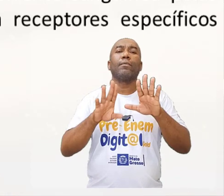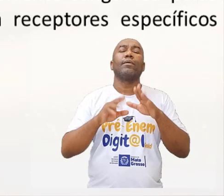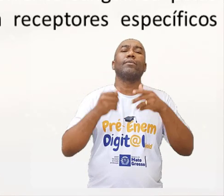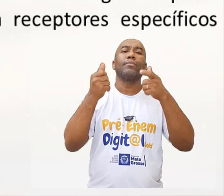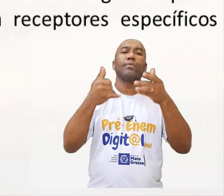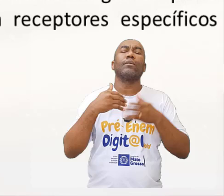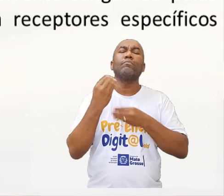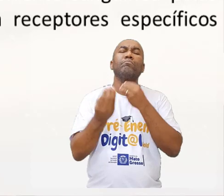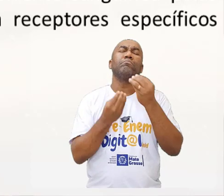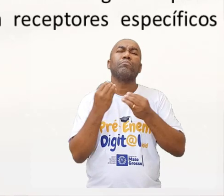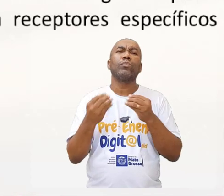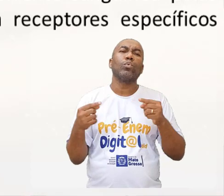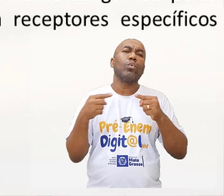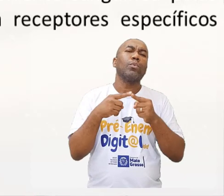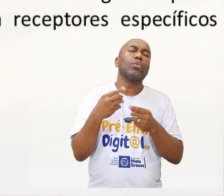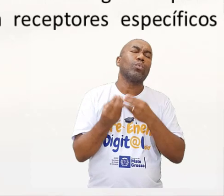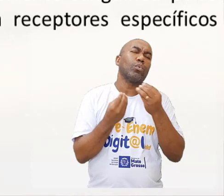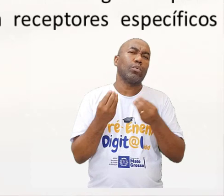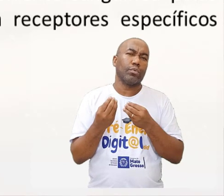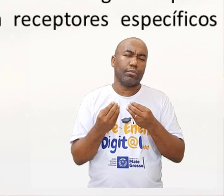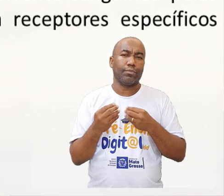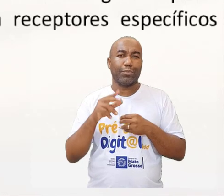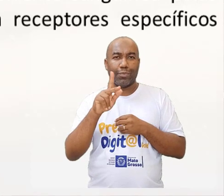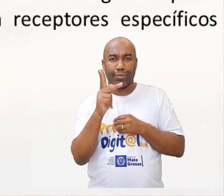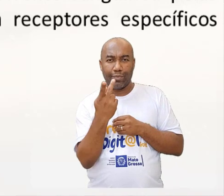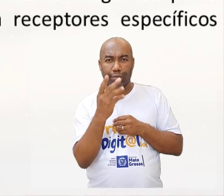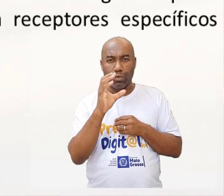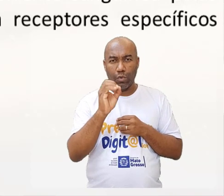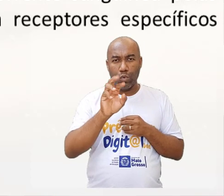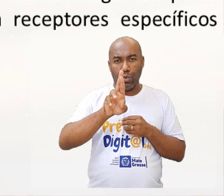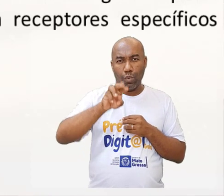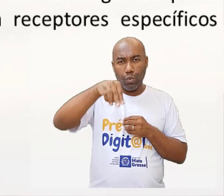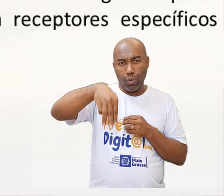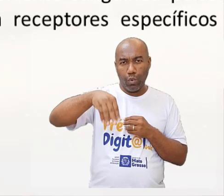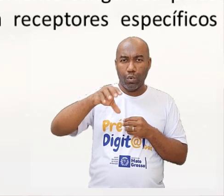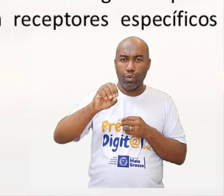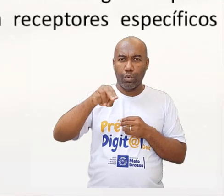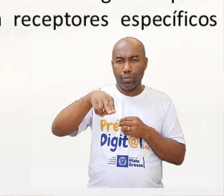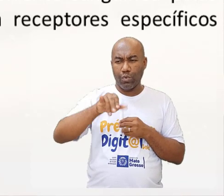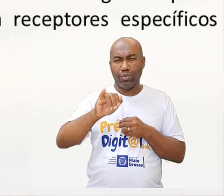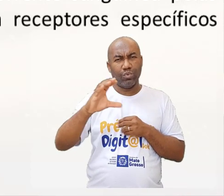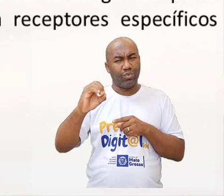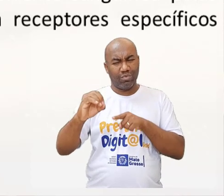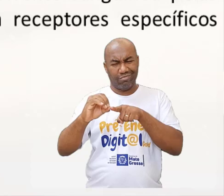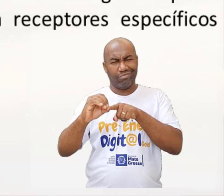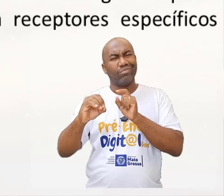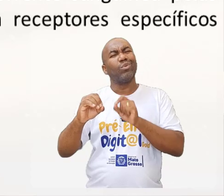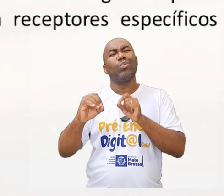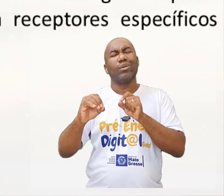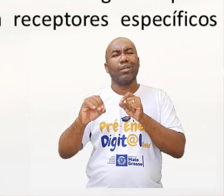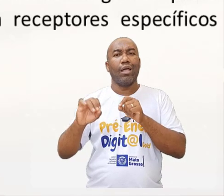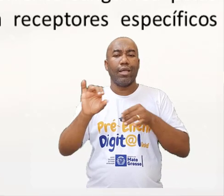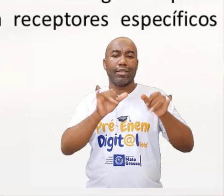é, o que são os hormônios? Tá? São substâncias químicas